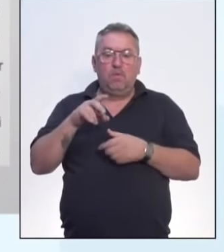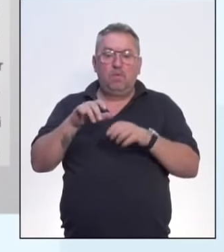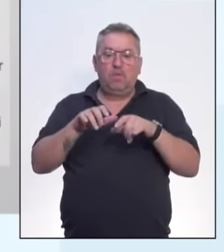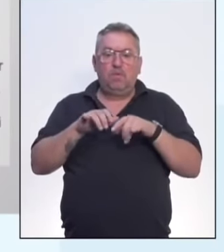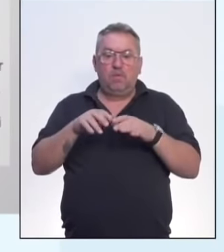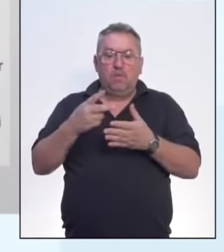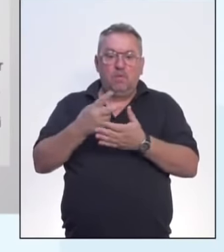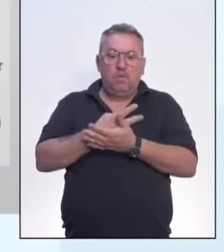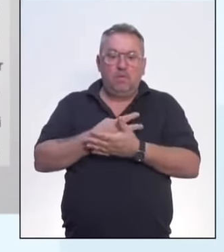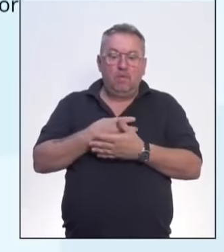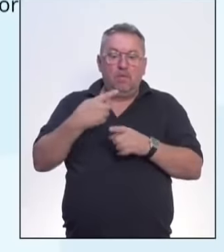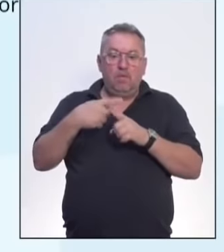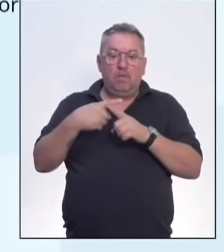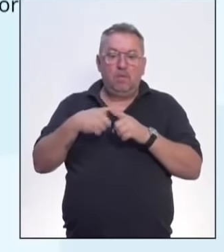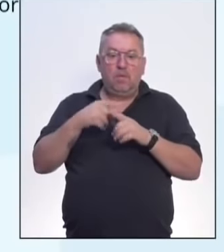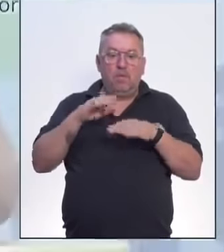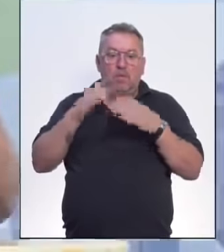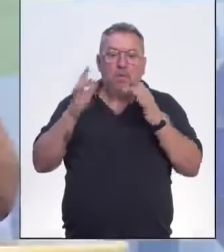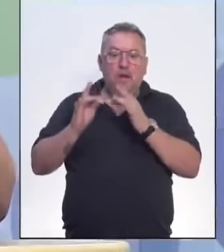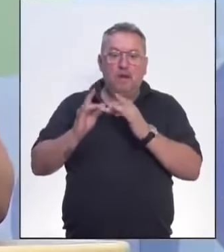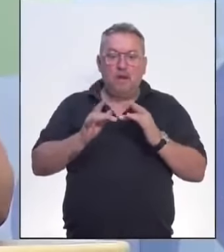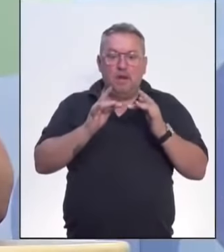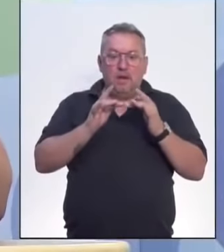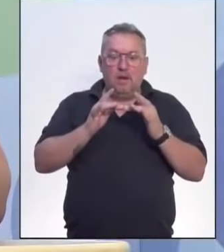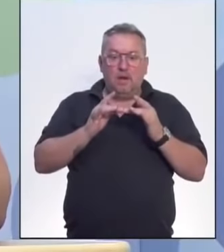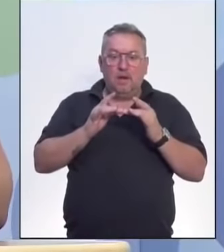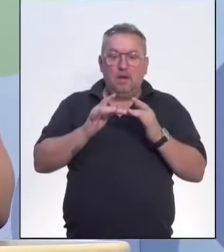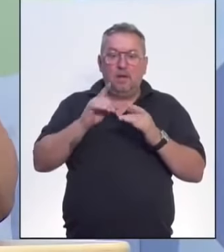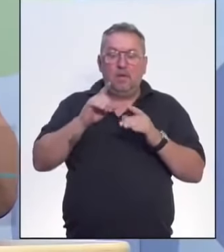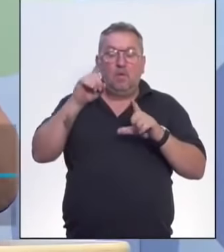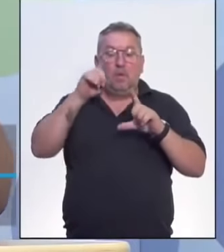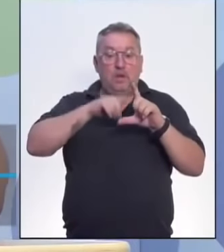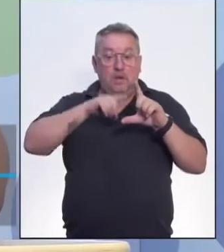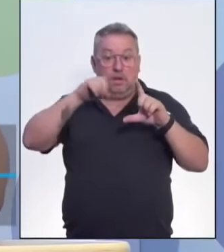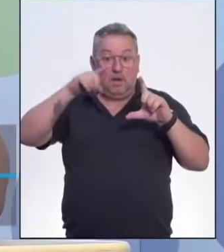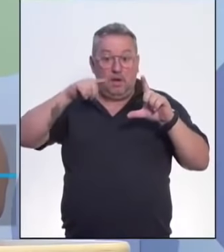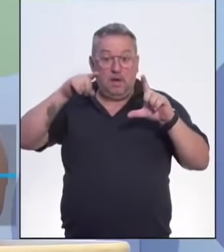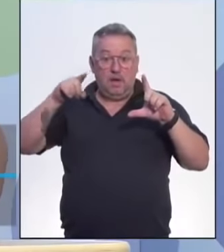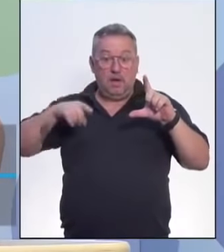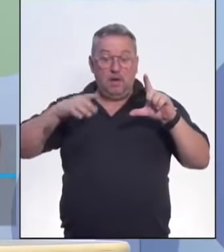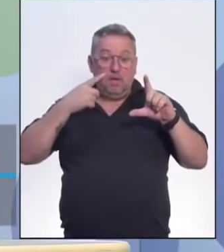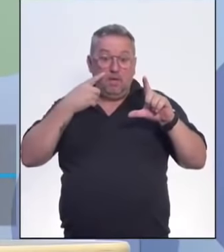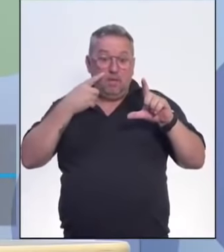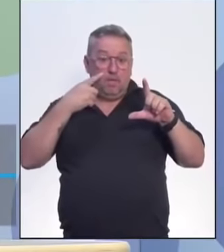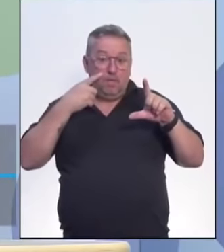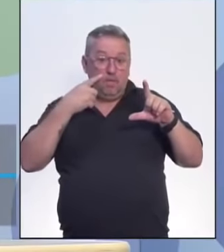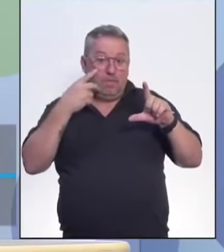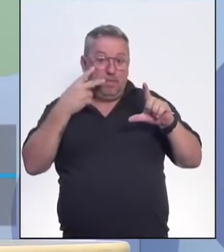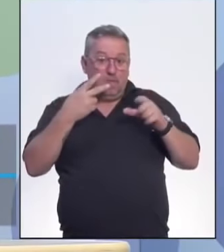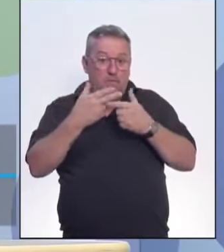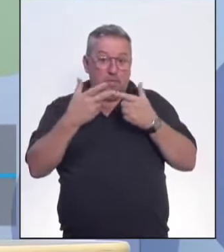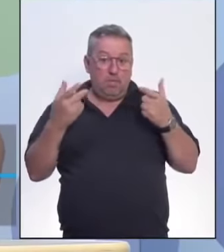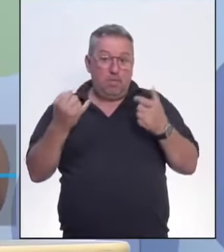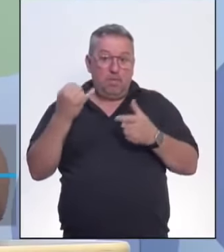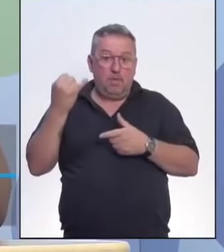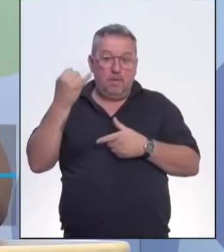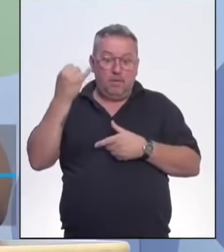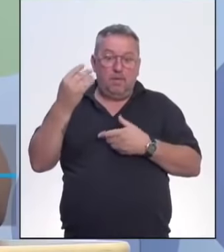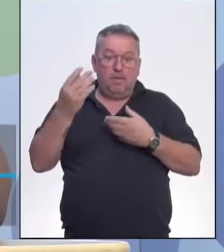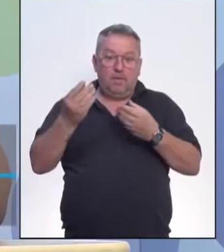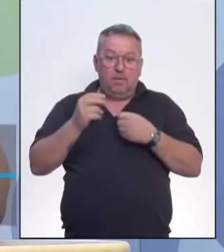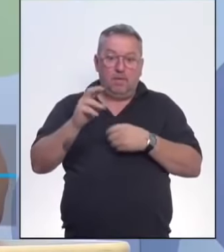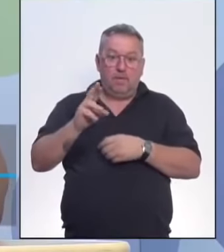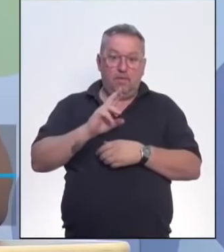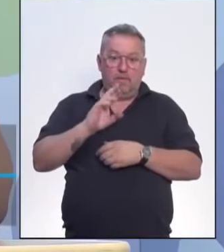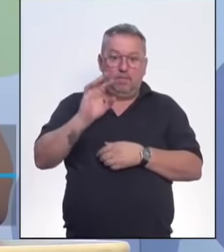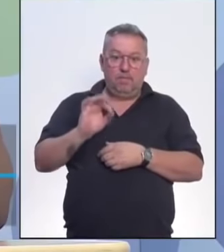de digitar errado. Porque qual que é a relação com esse gráfico? Observar, 2 fatores ali já nos dão a